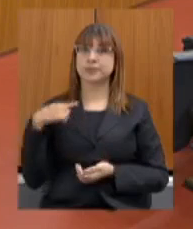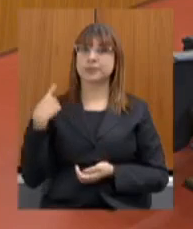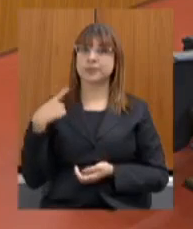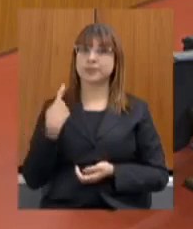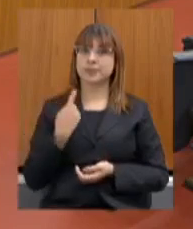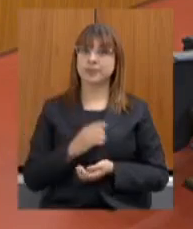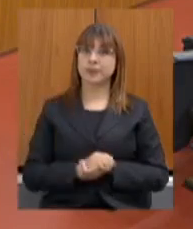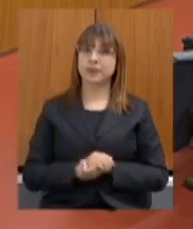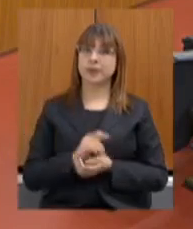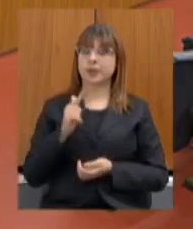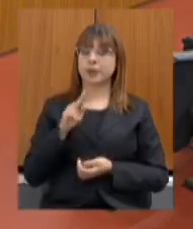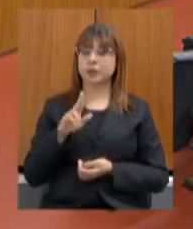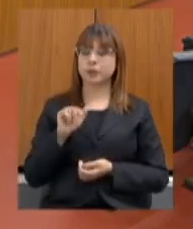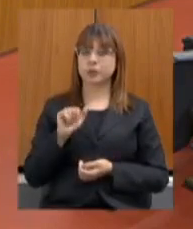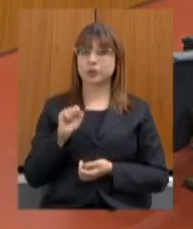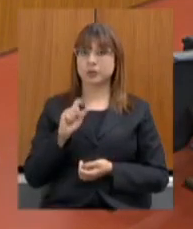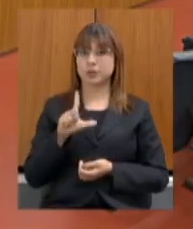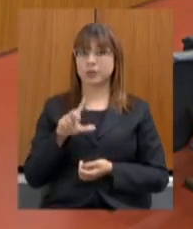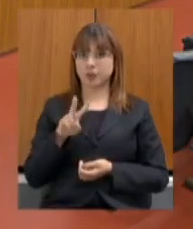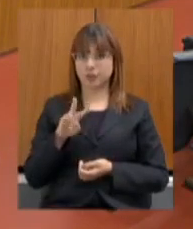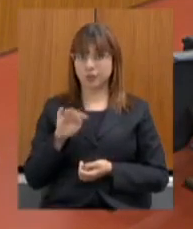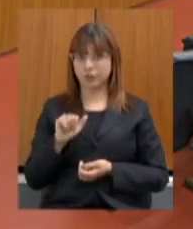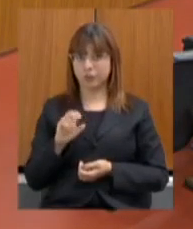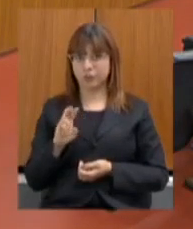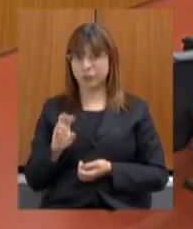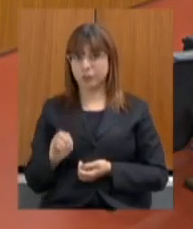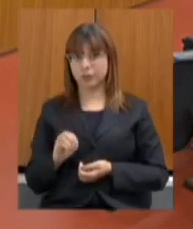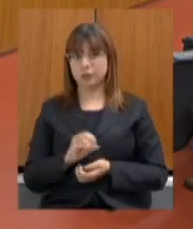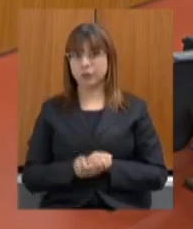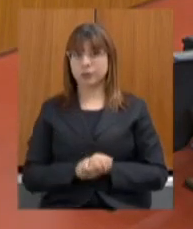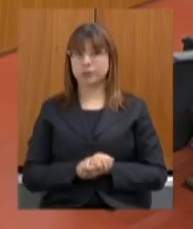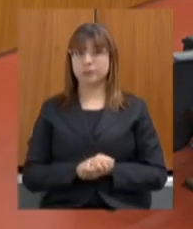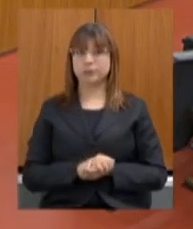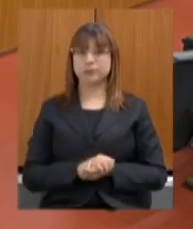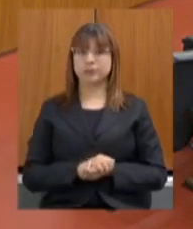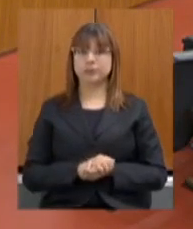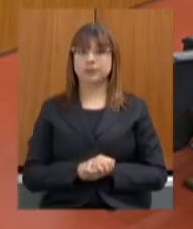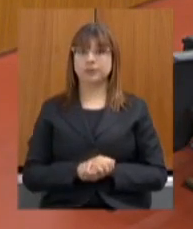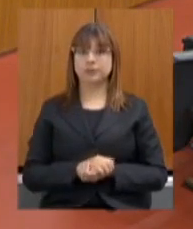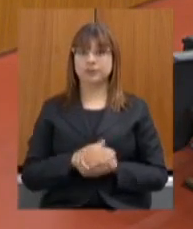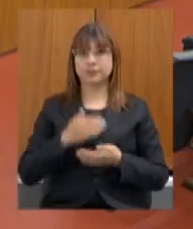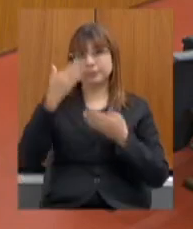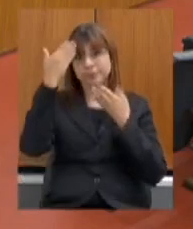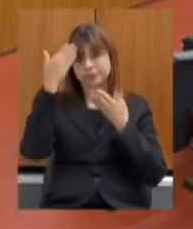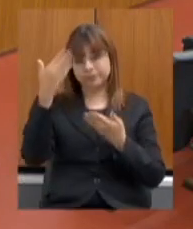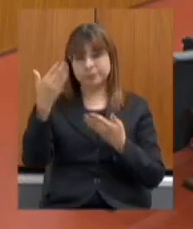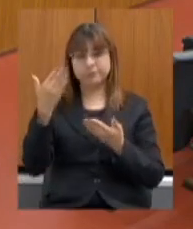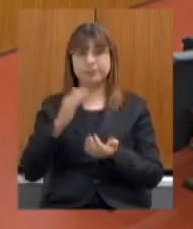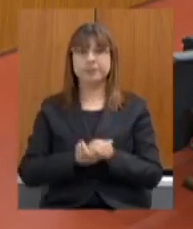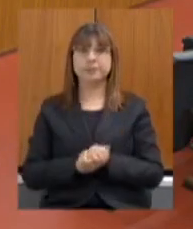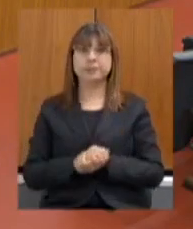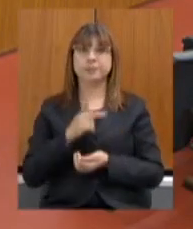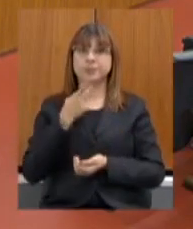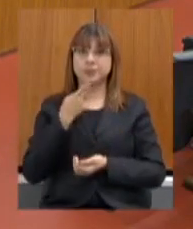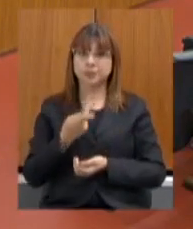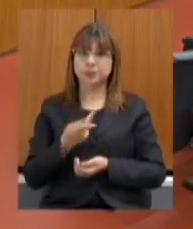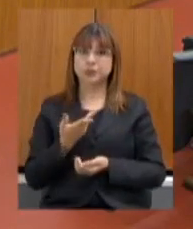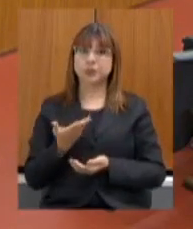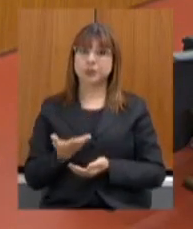Deputado Gustavo Aladares, gostaria de agradecê-lo pelas suas ponderações